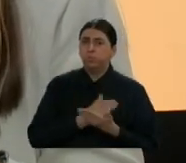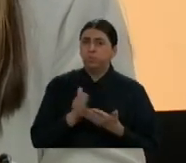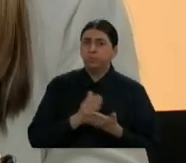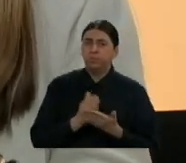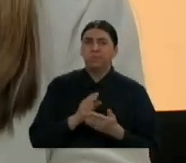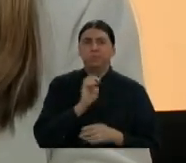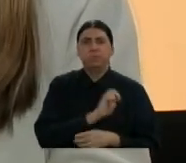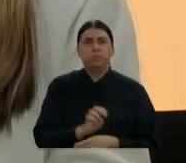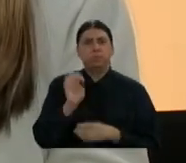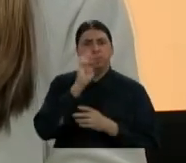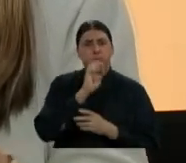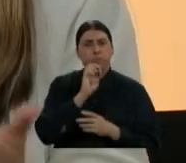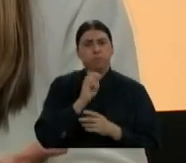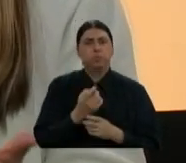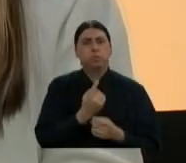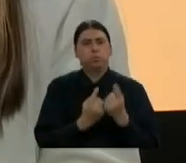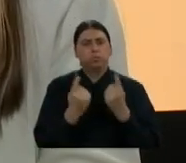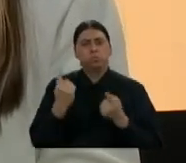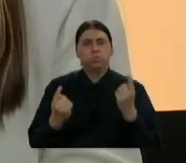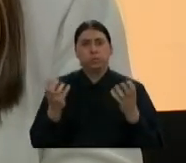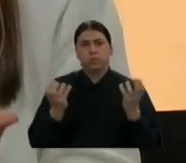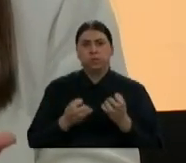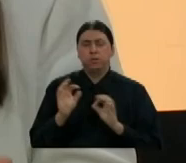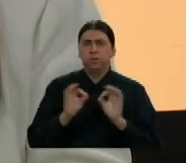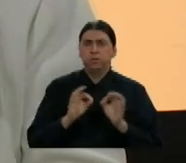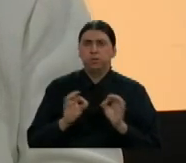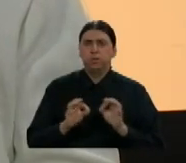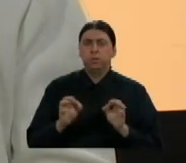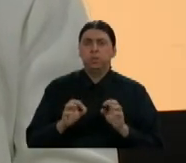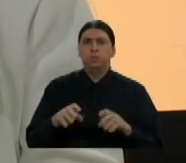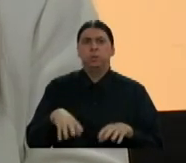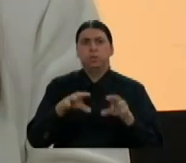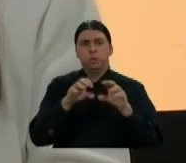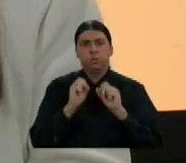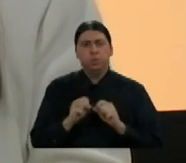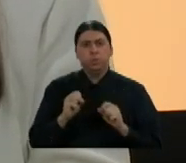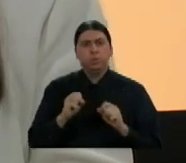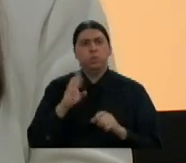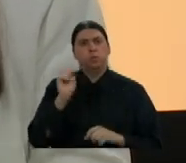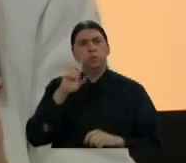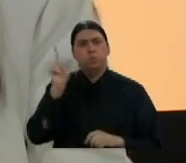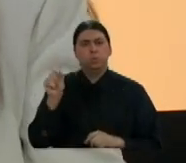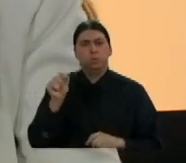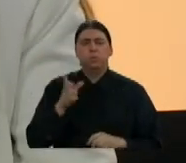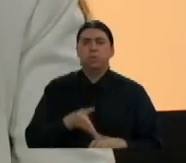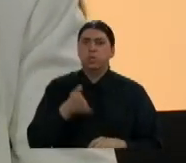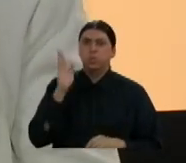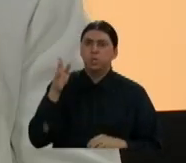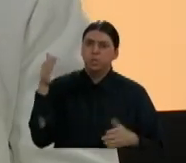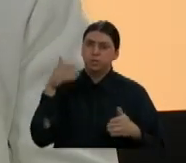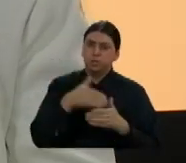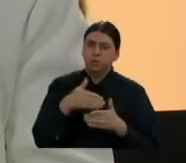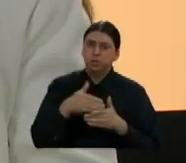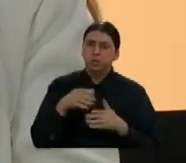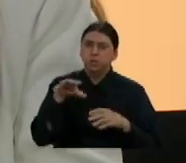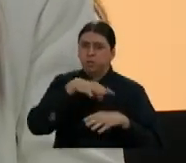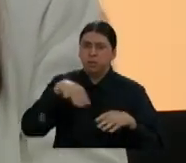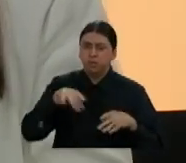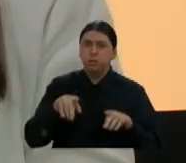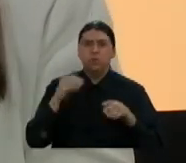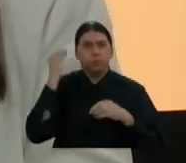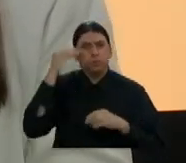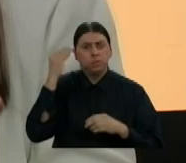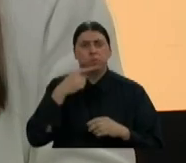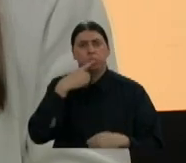estados onde quer fazer a adoção porque a necessidade de viajar até até o lugar e fazer então a experiência com a criança